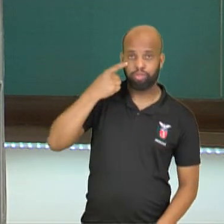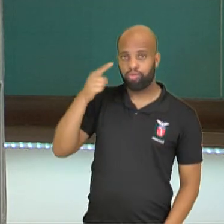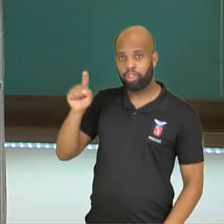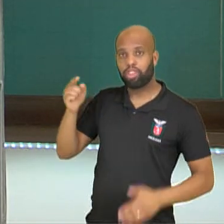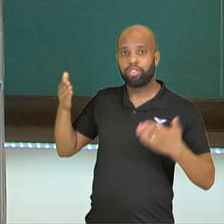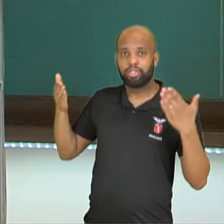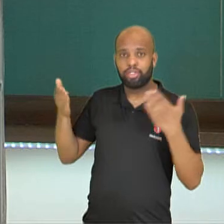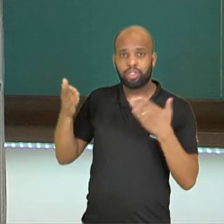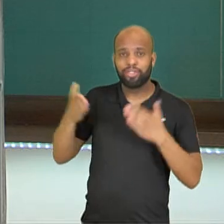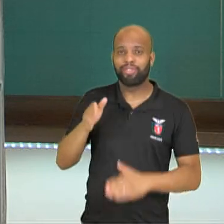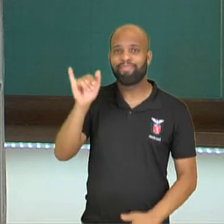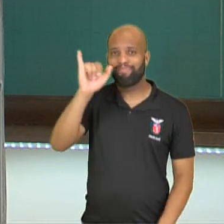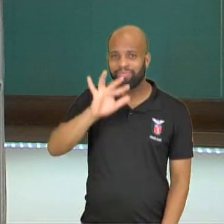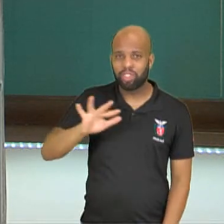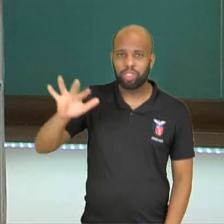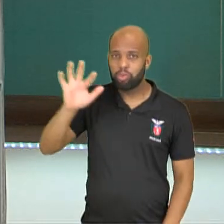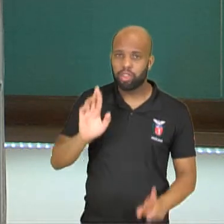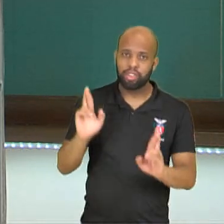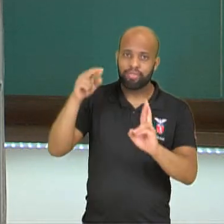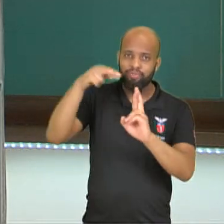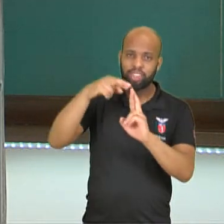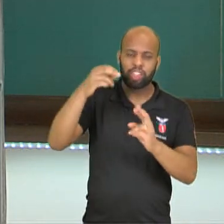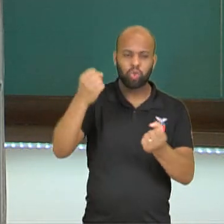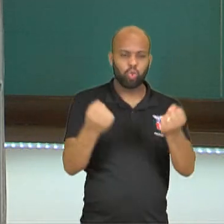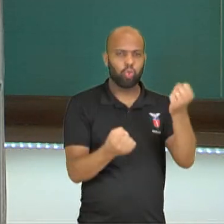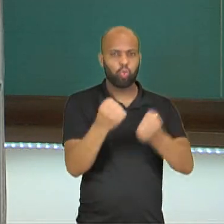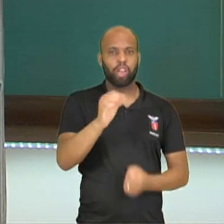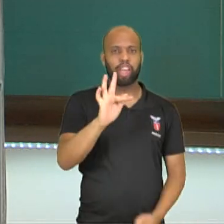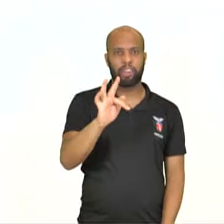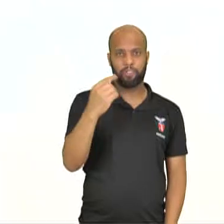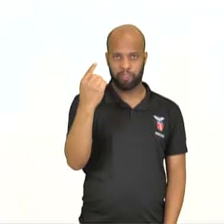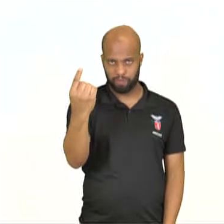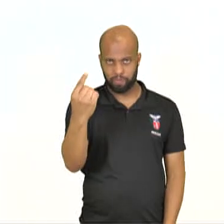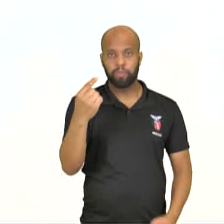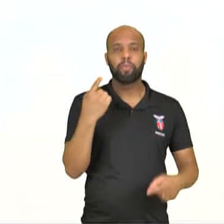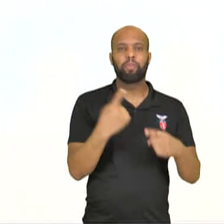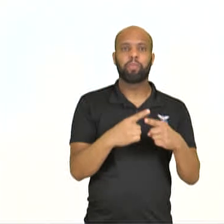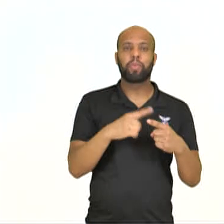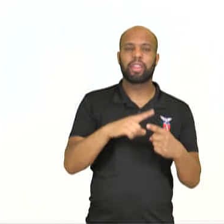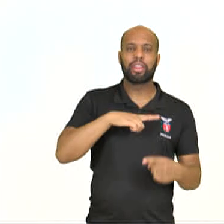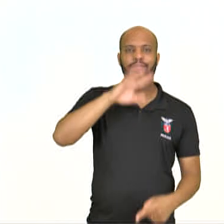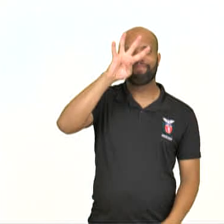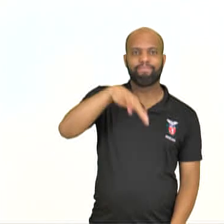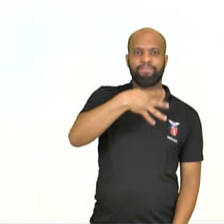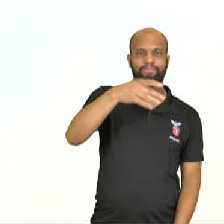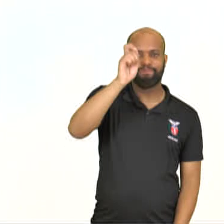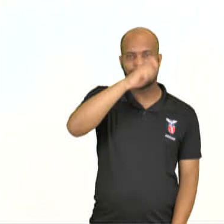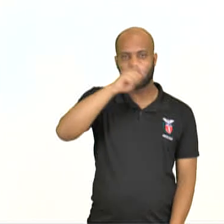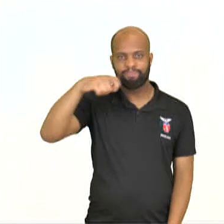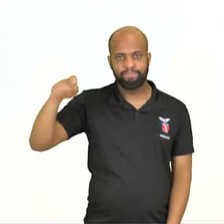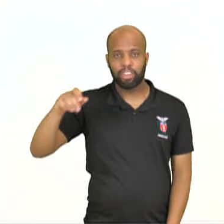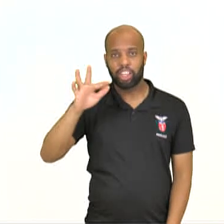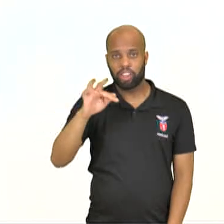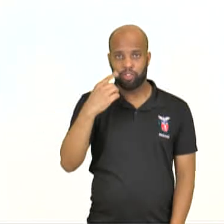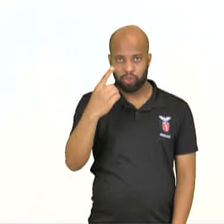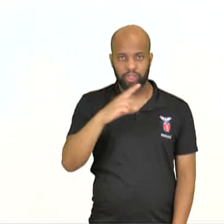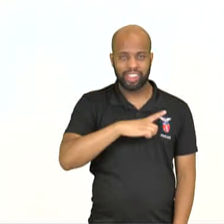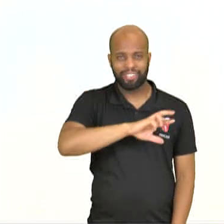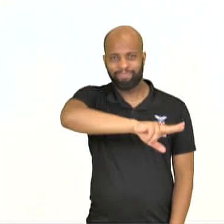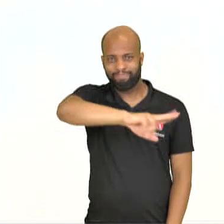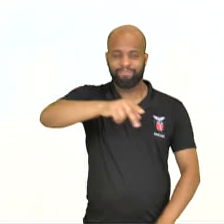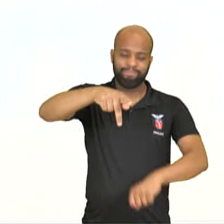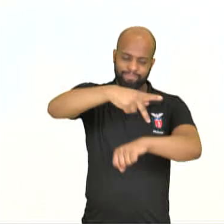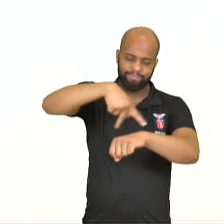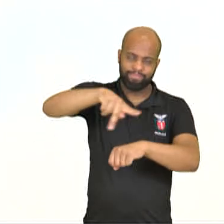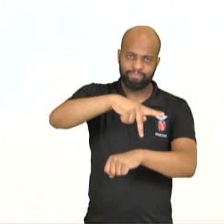na tela faz uma referência às corridas de Fórmula 1, que no calendário da Fórmula 1 ela ocorre em diferentes países ao longo